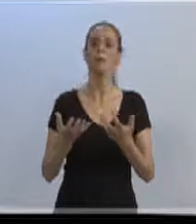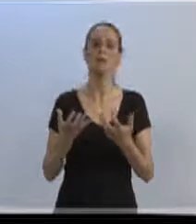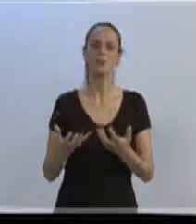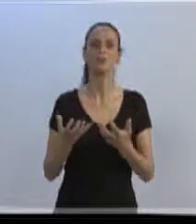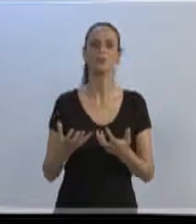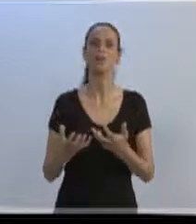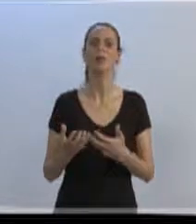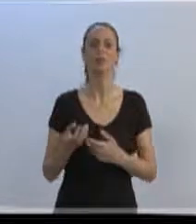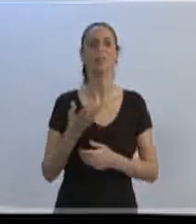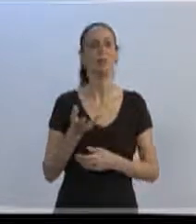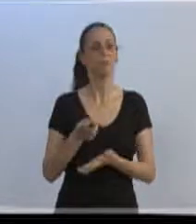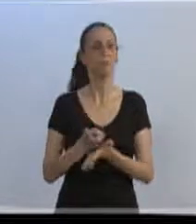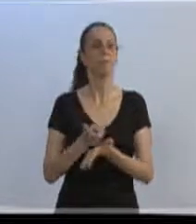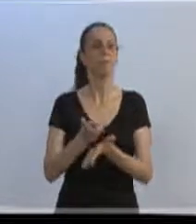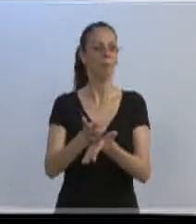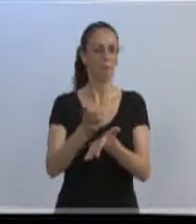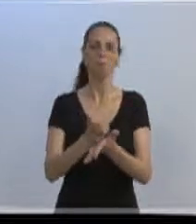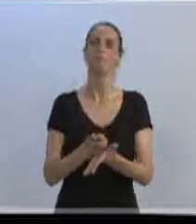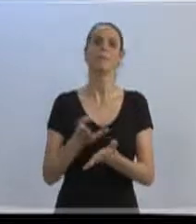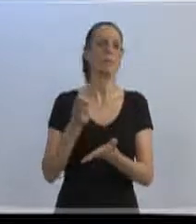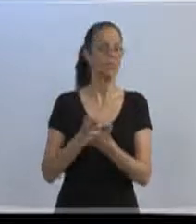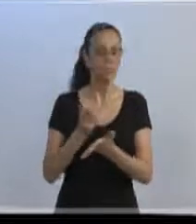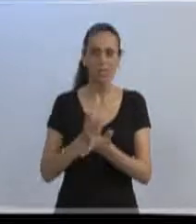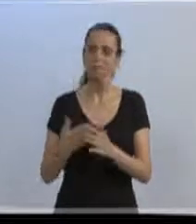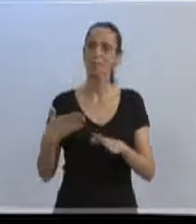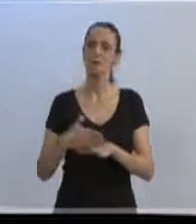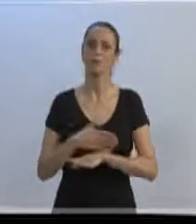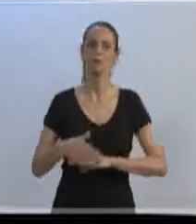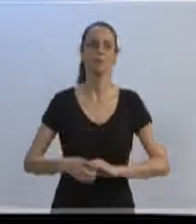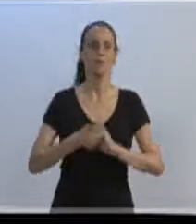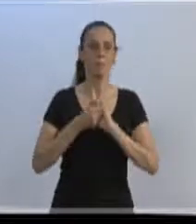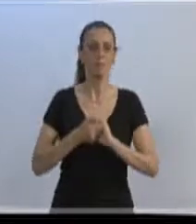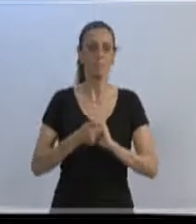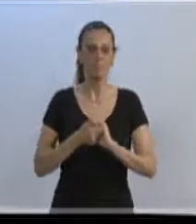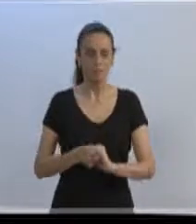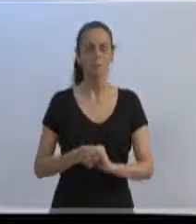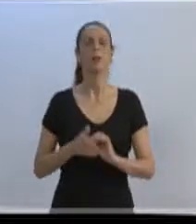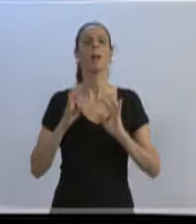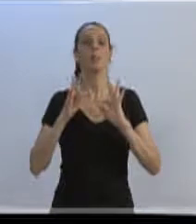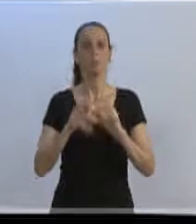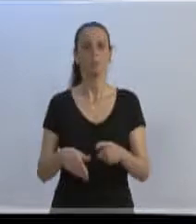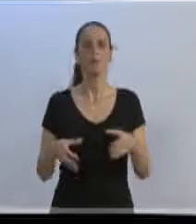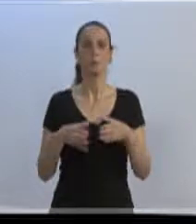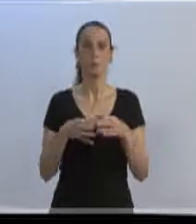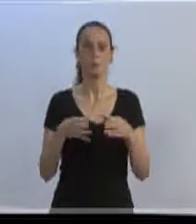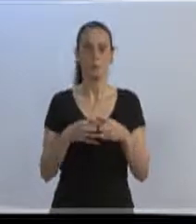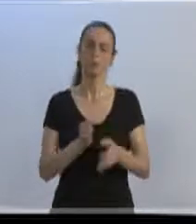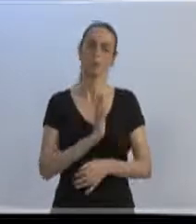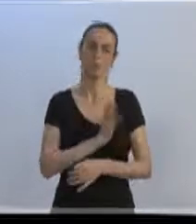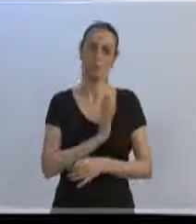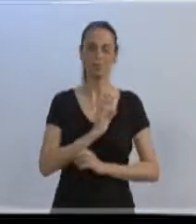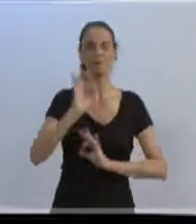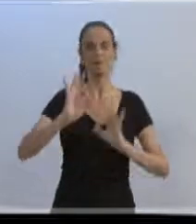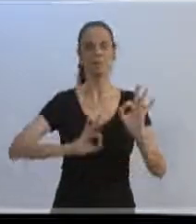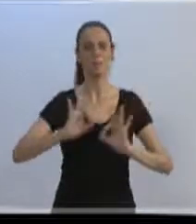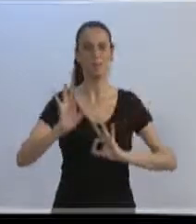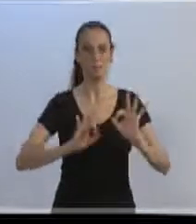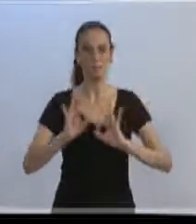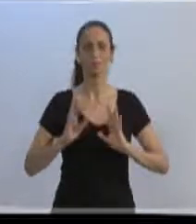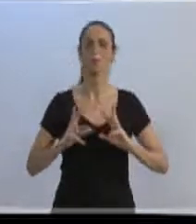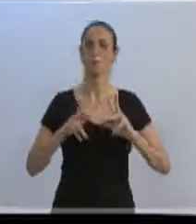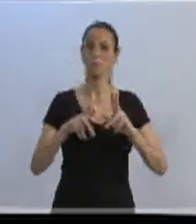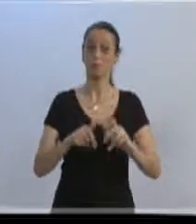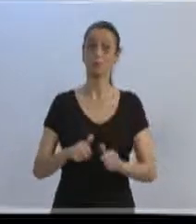tentar conseguir manter para que possa estar em atividade mas para parabéns ao doutor está toda a equipe da casa própria pela organização é